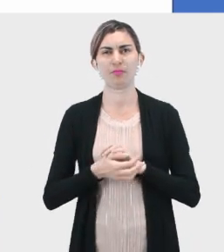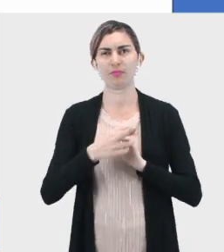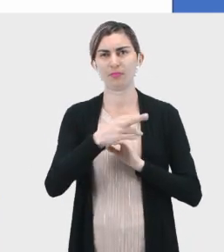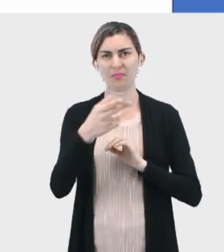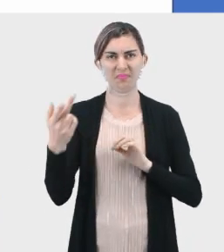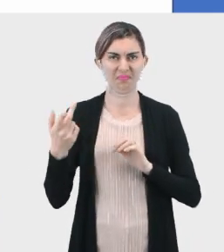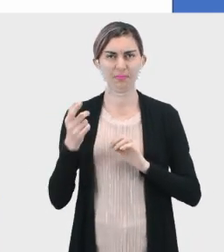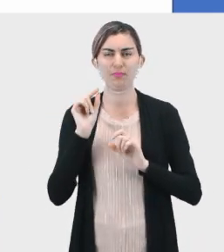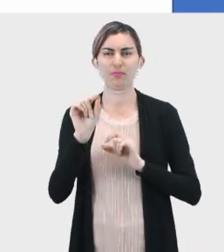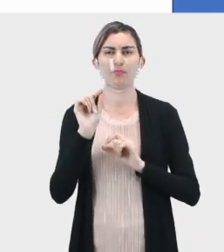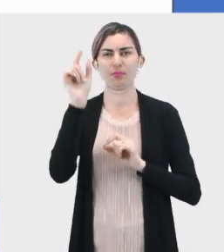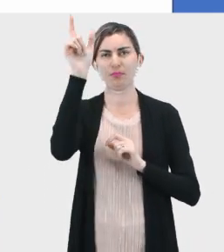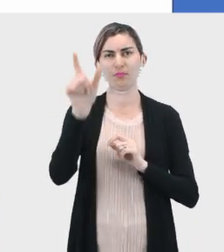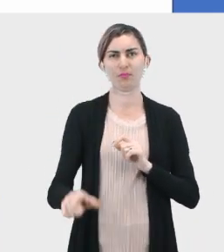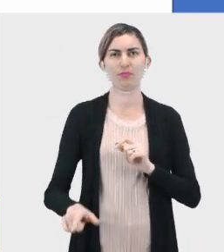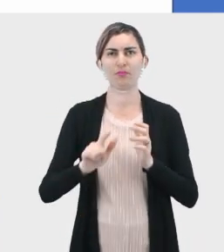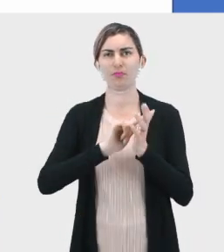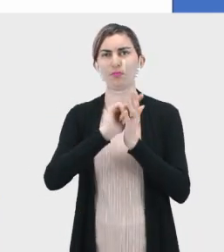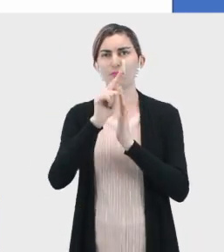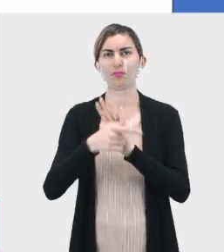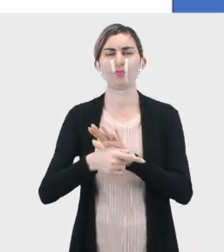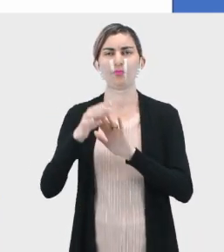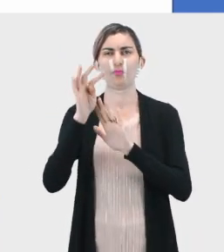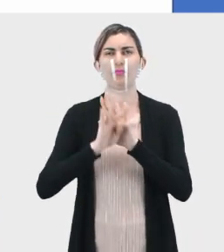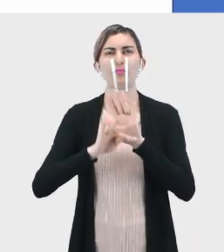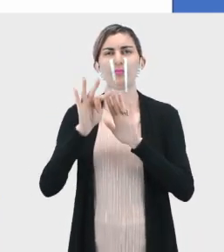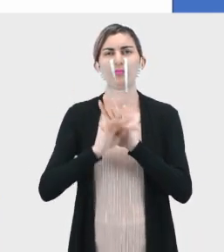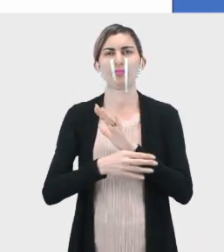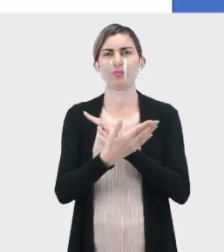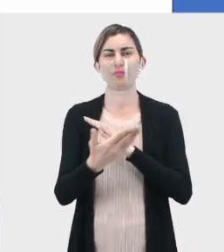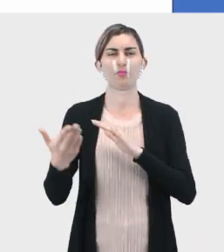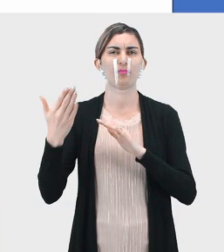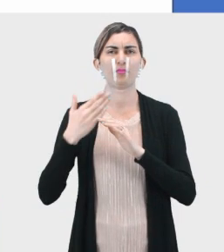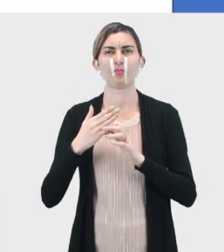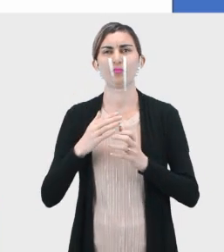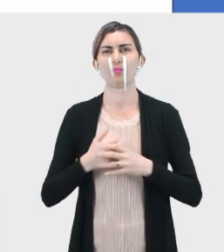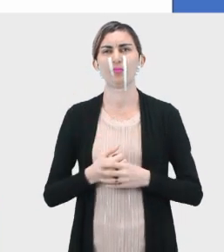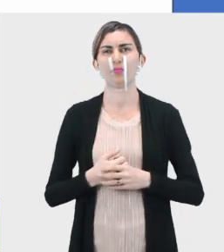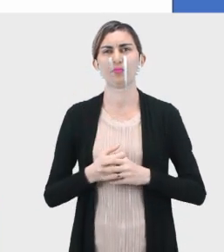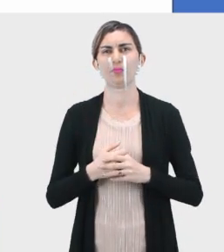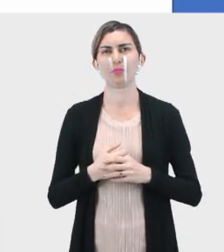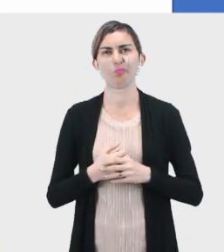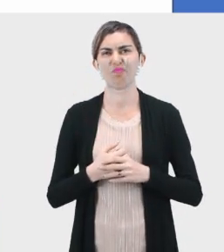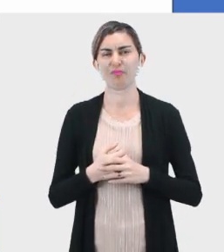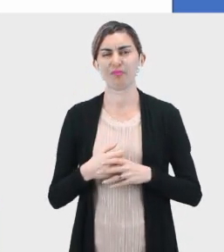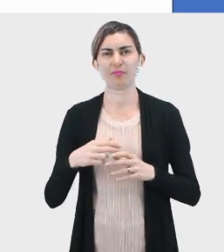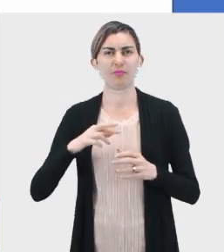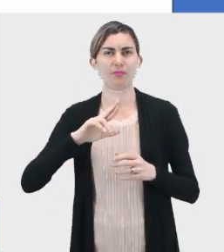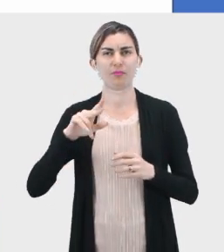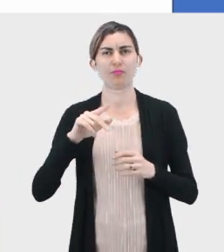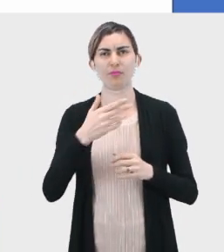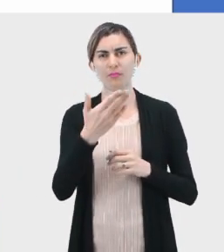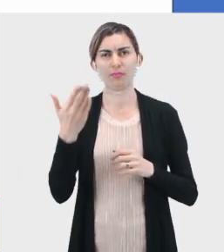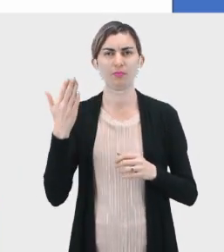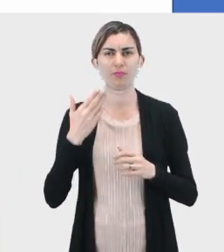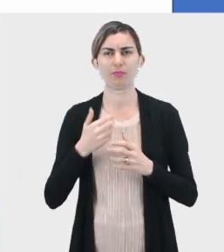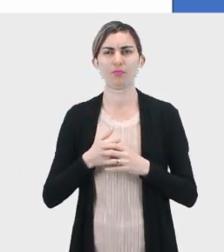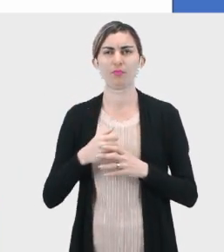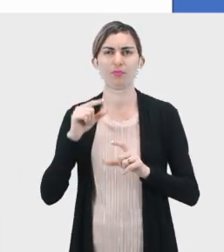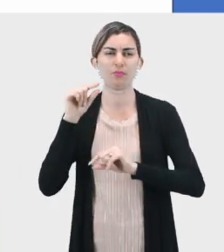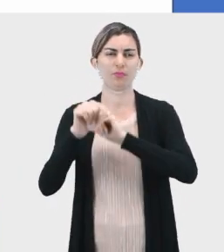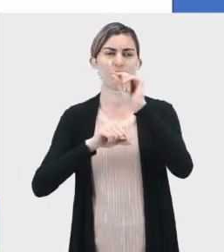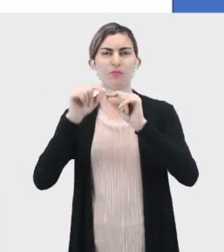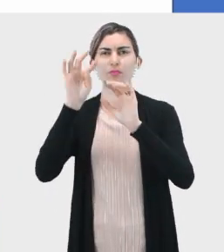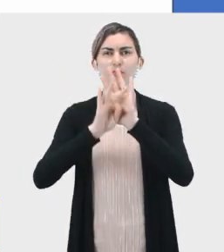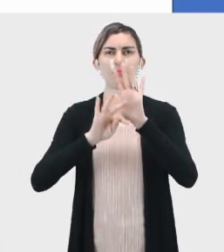Number 2. Quem é o autor ou autora do texto? Maya Angelou. Number 3. Do que